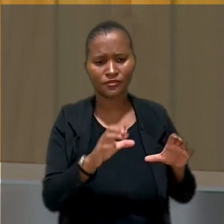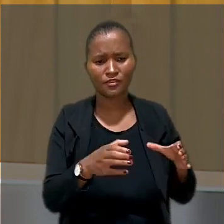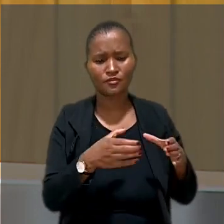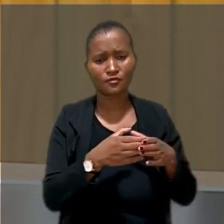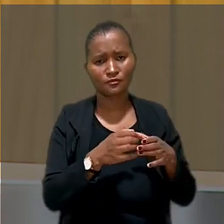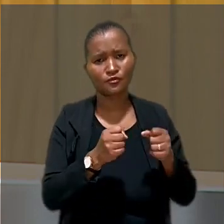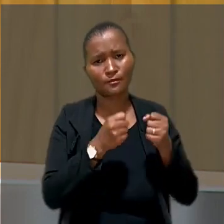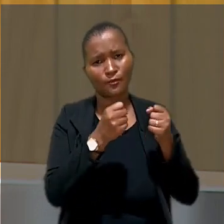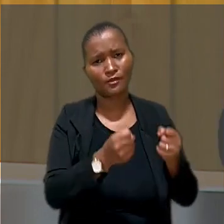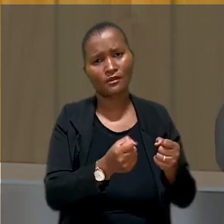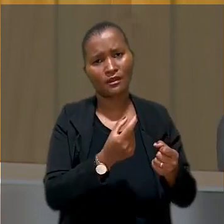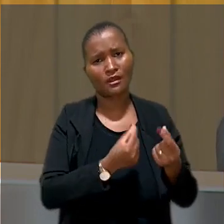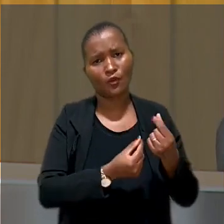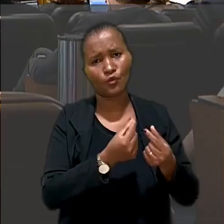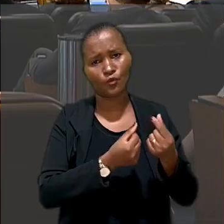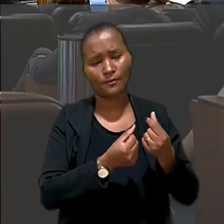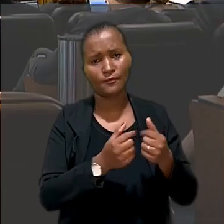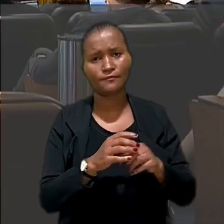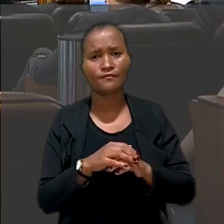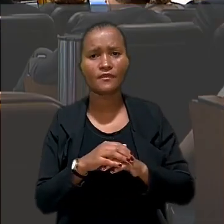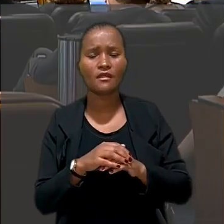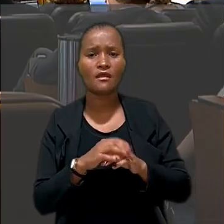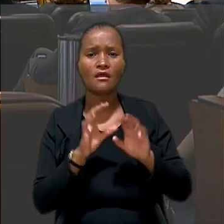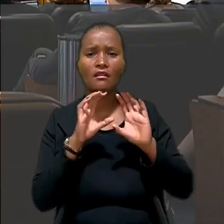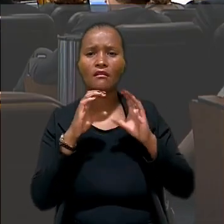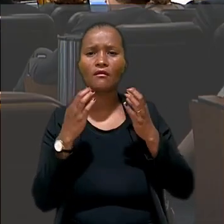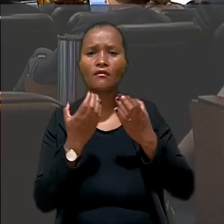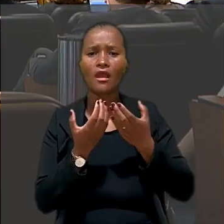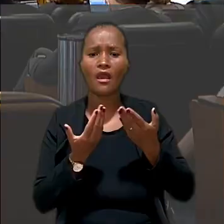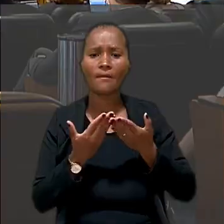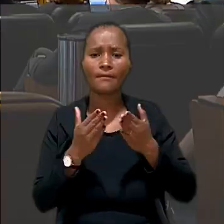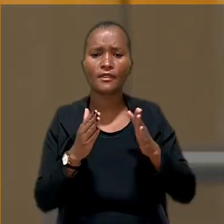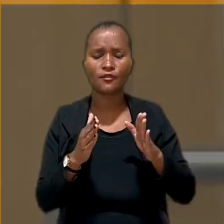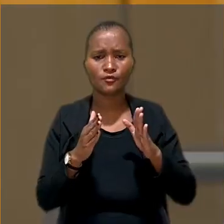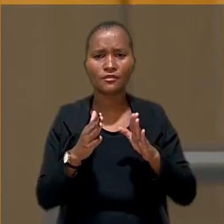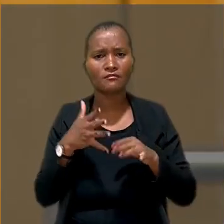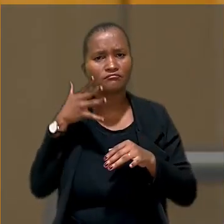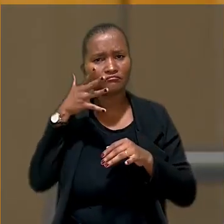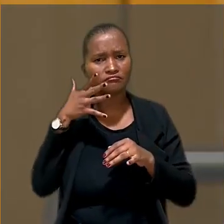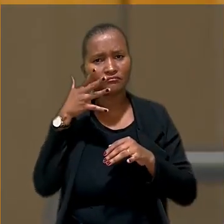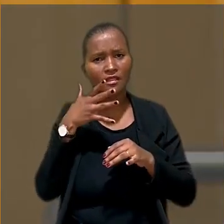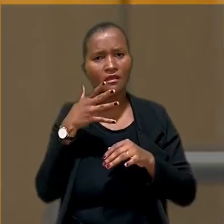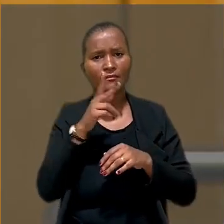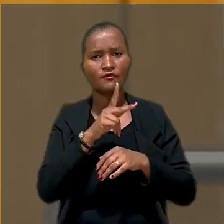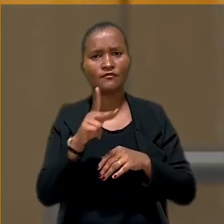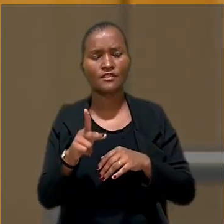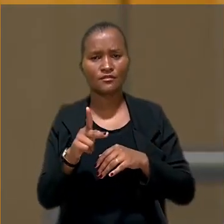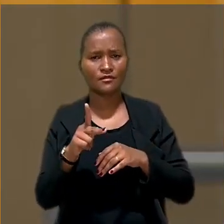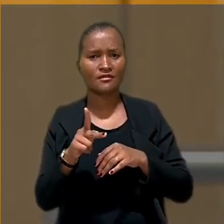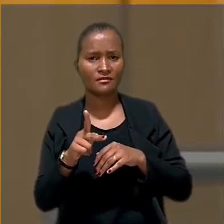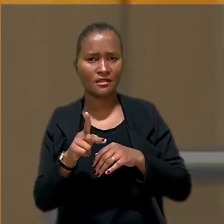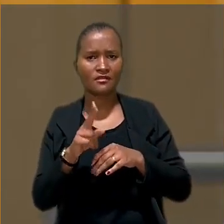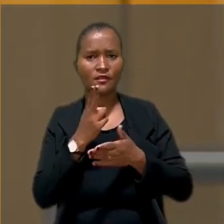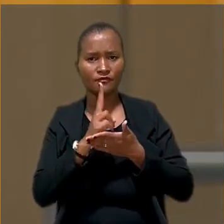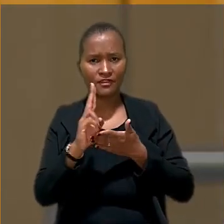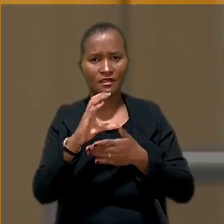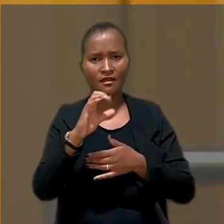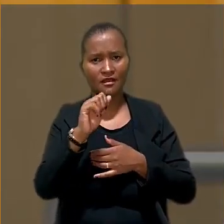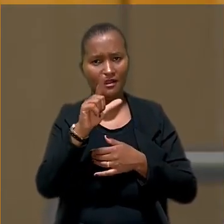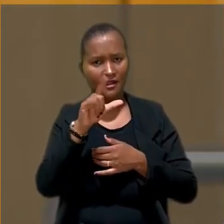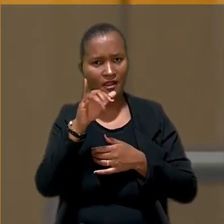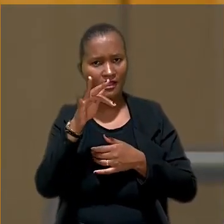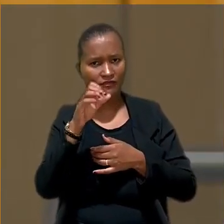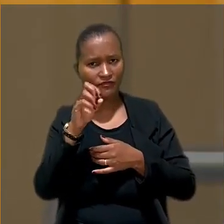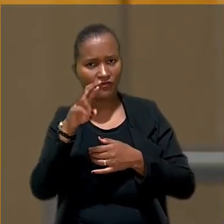também, que é o poder econômico. Na conferência de abertura, a professora Vina Dubal, da Universidade da